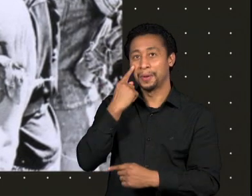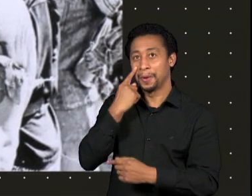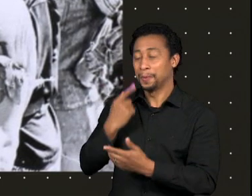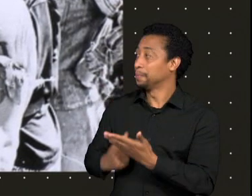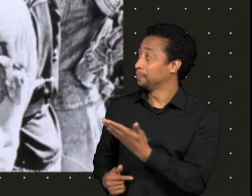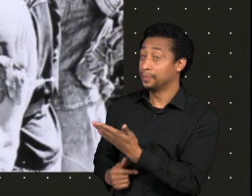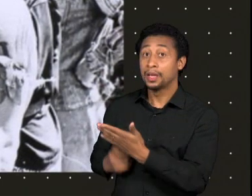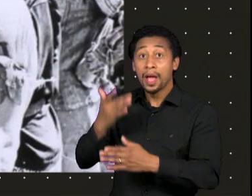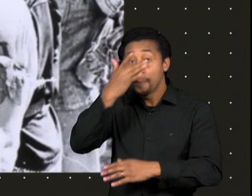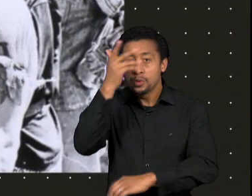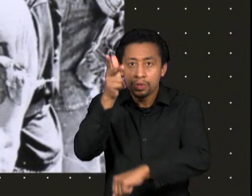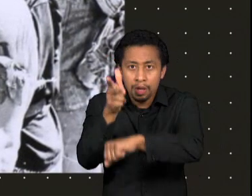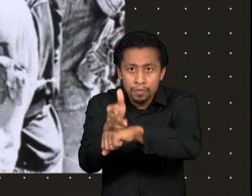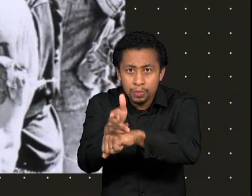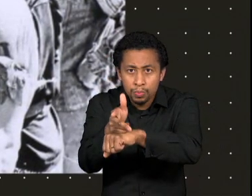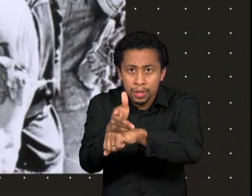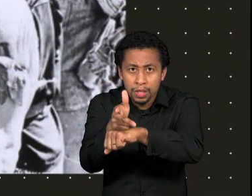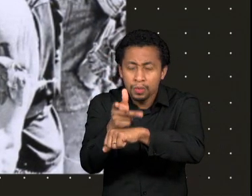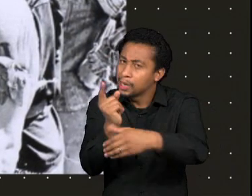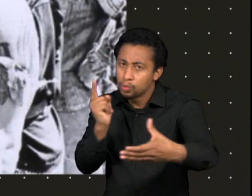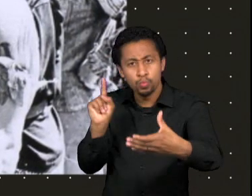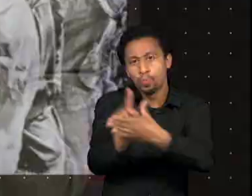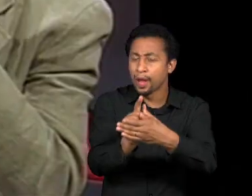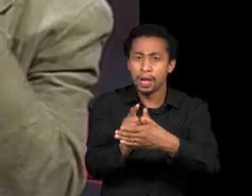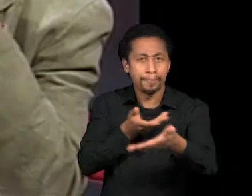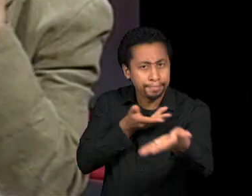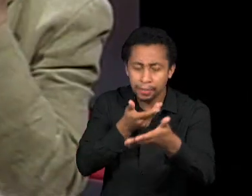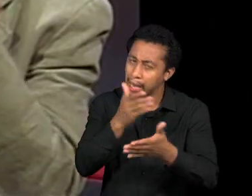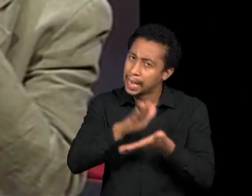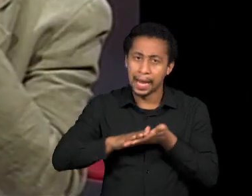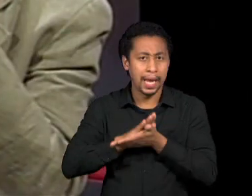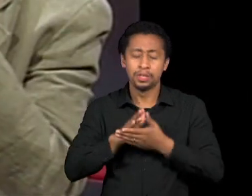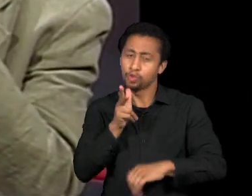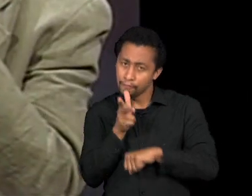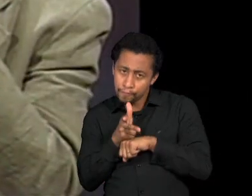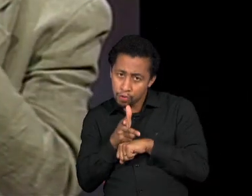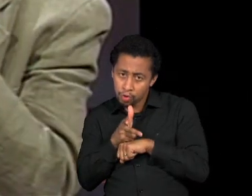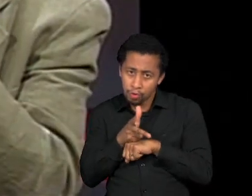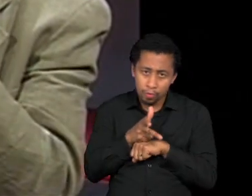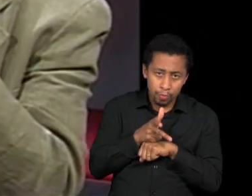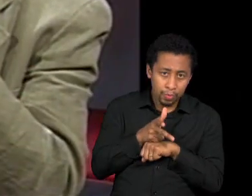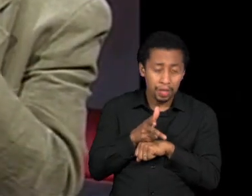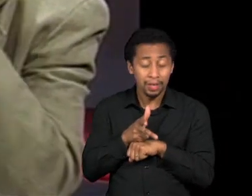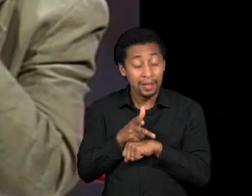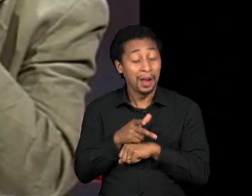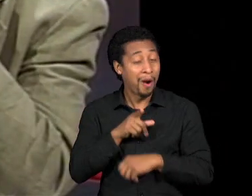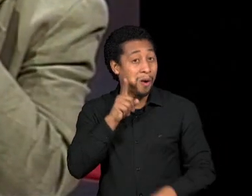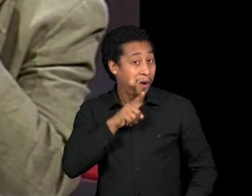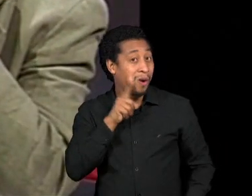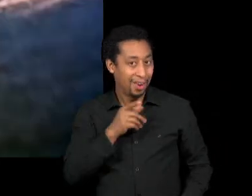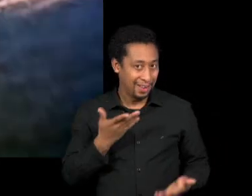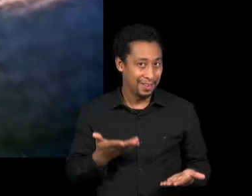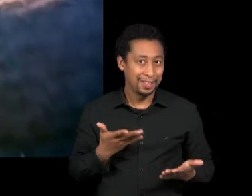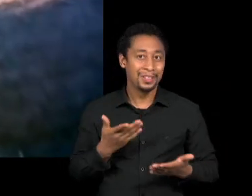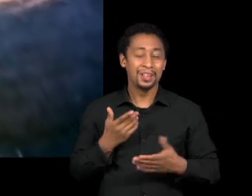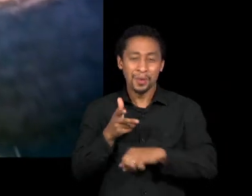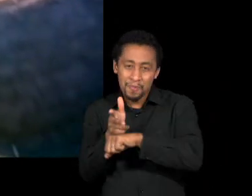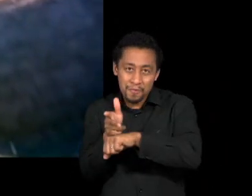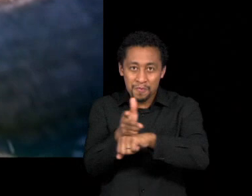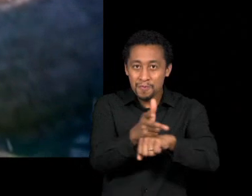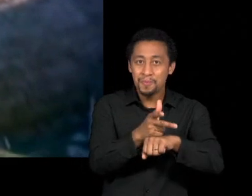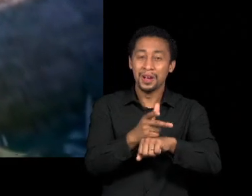está metido com os índios, está do olho de fora. E a gente fazia até de propósito, ficava todo mundo nu, menos a equipe.